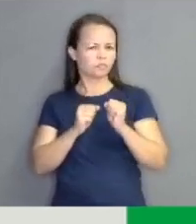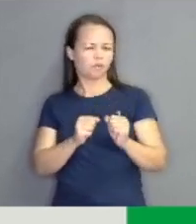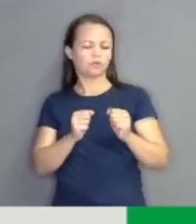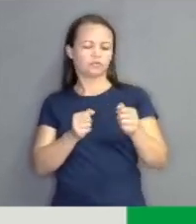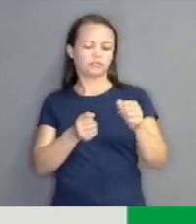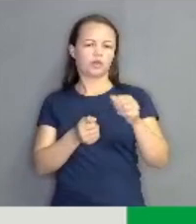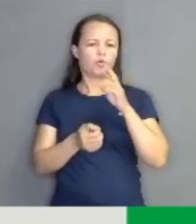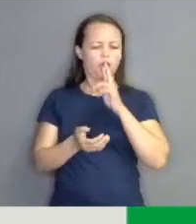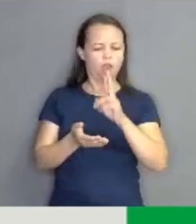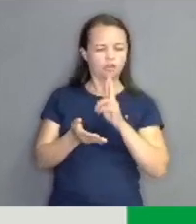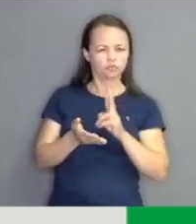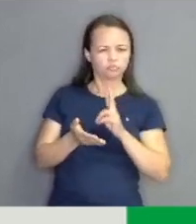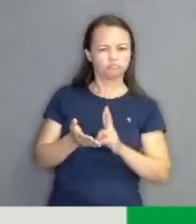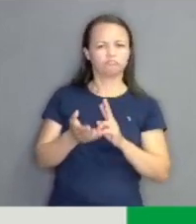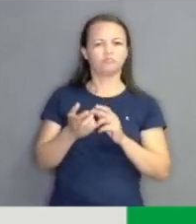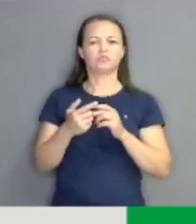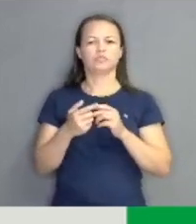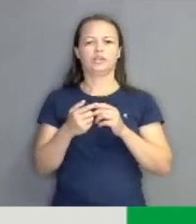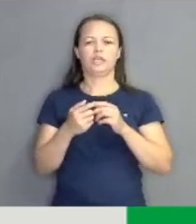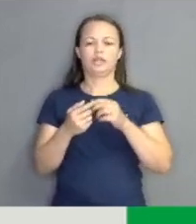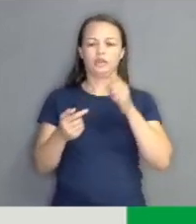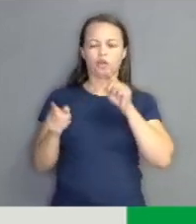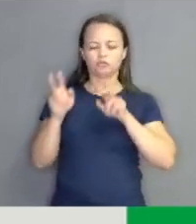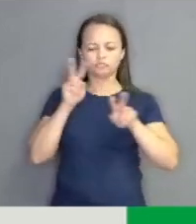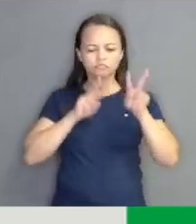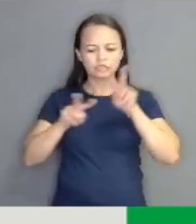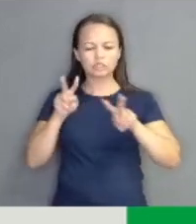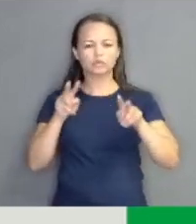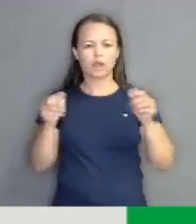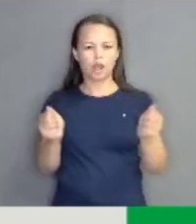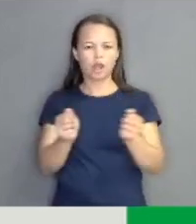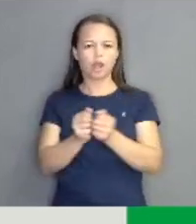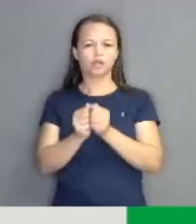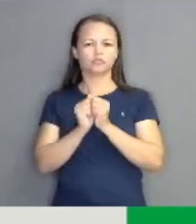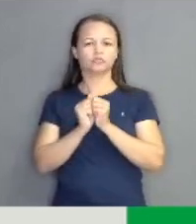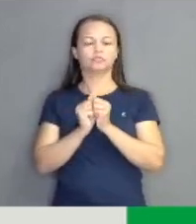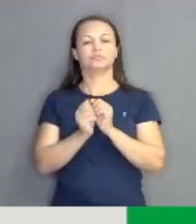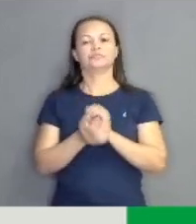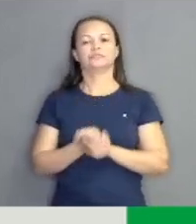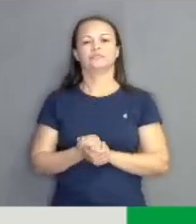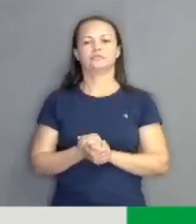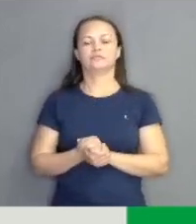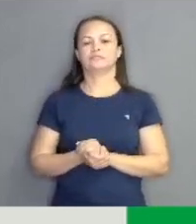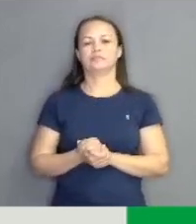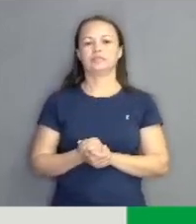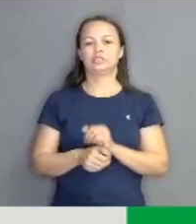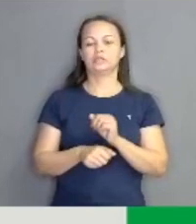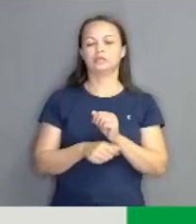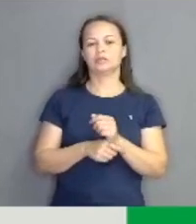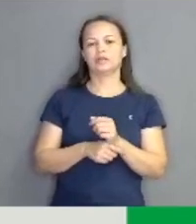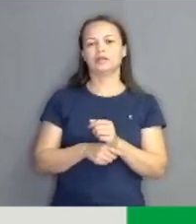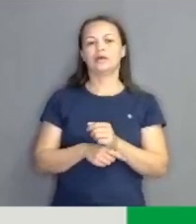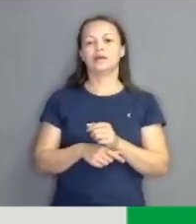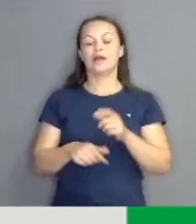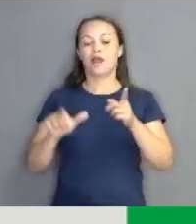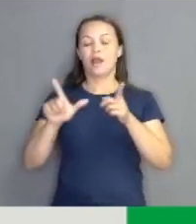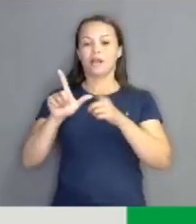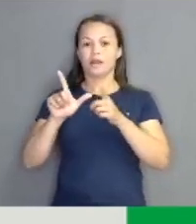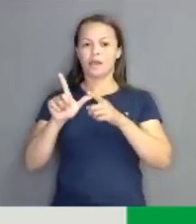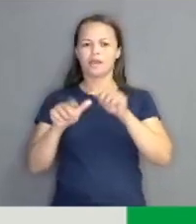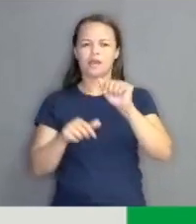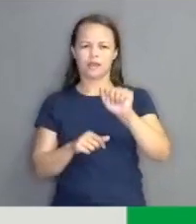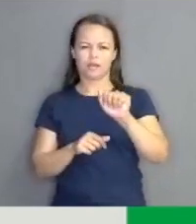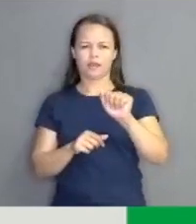responder e a gente conferir juntos, tá bom? Vamos lá? Guardo por vocês. Na letra A, ele